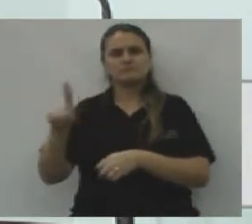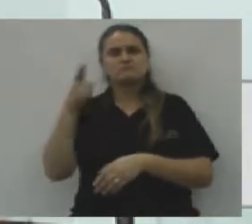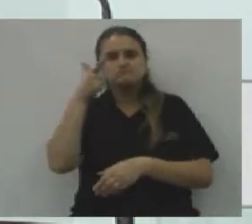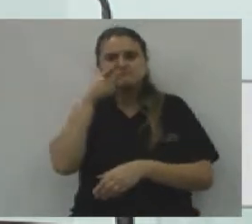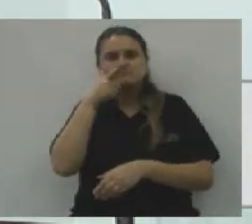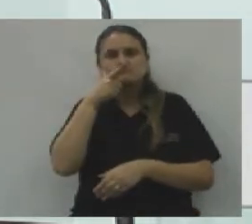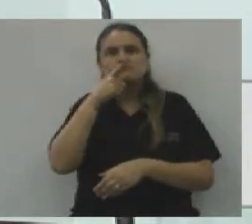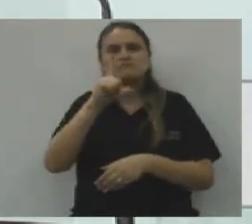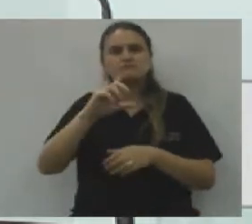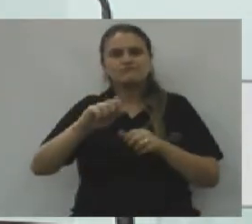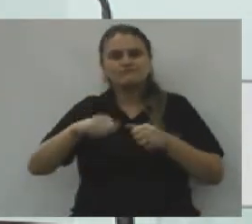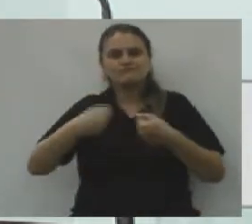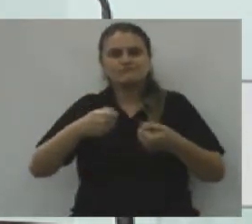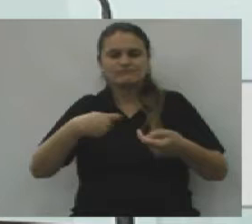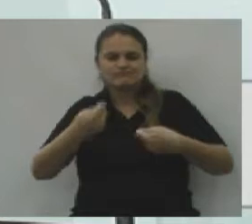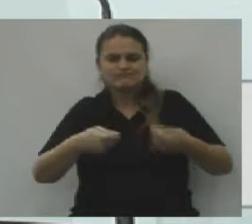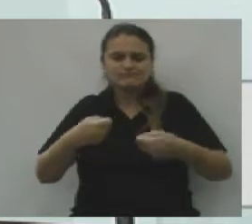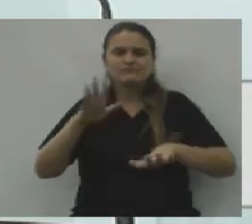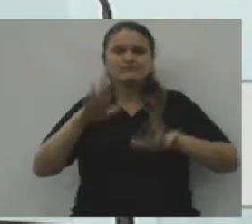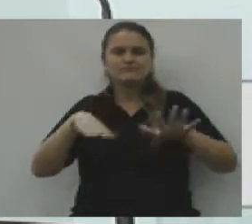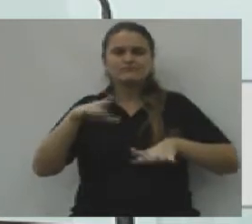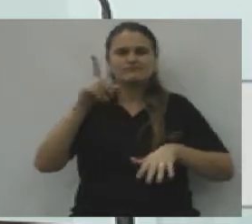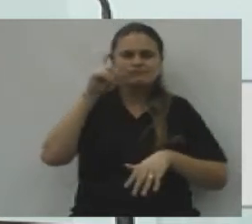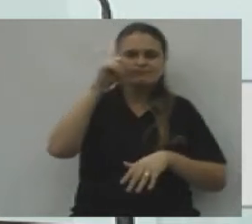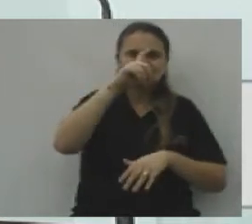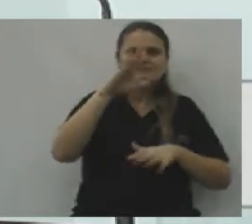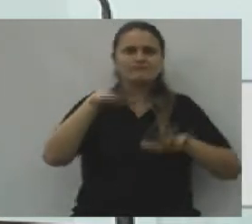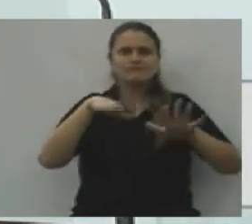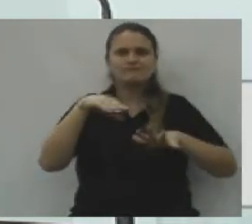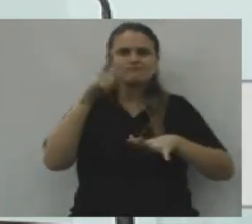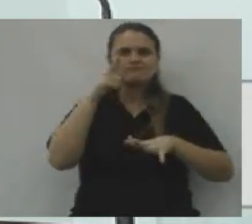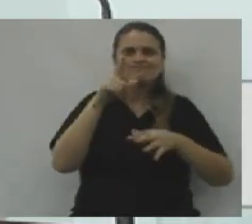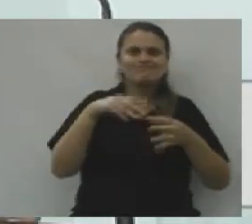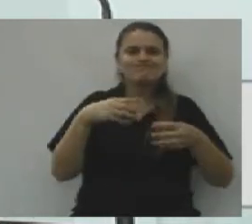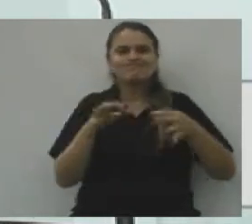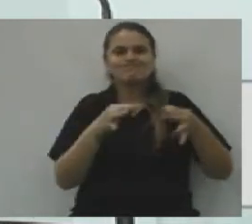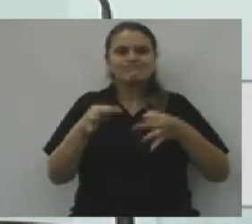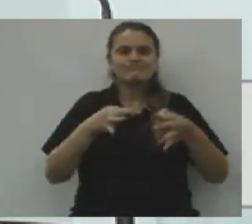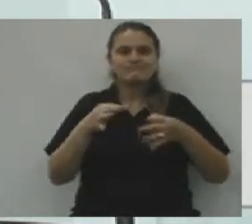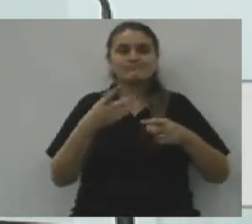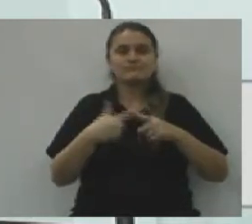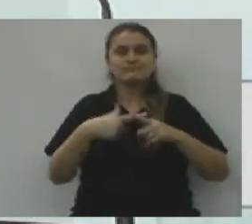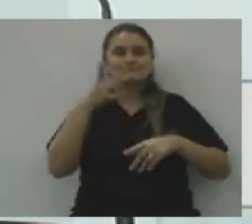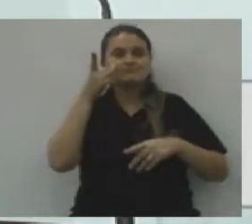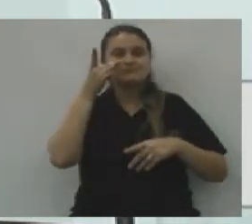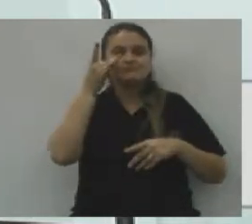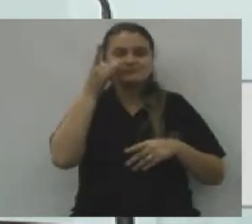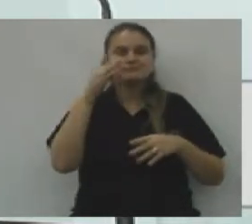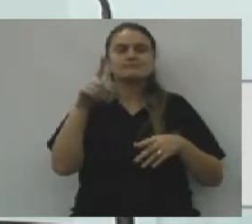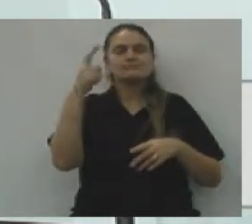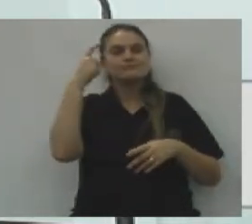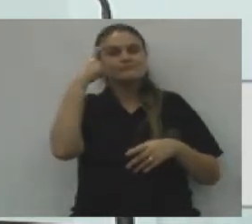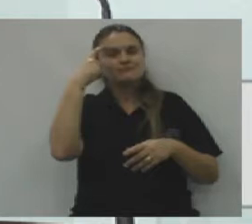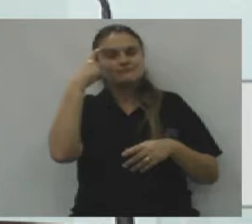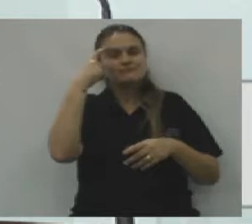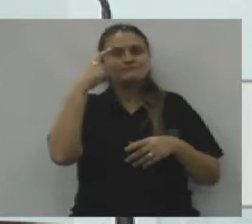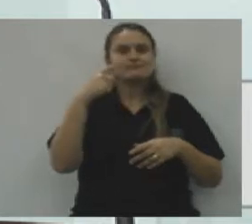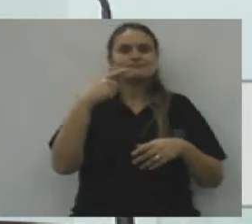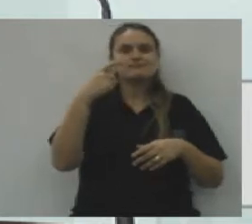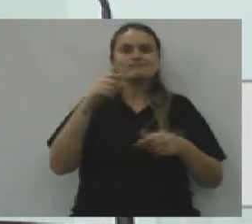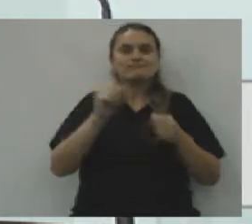conseguiu conciliar. Tem dificuldades de vez em quando e tropeços, né, professor Salvador? Porque seres humanos pensam,